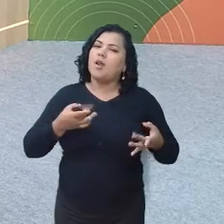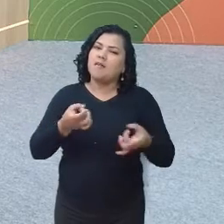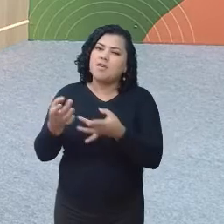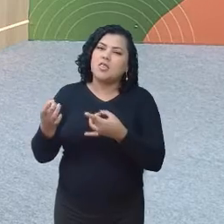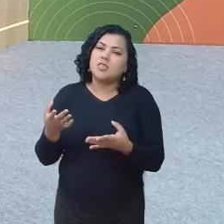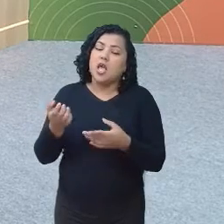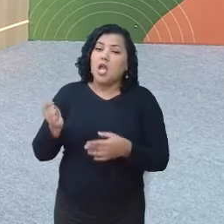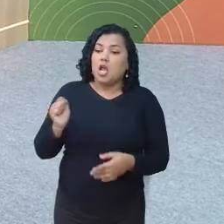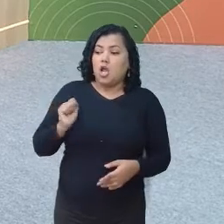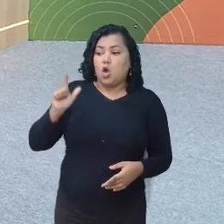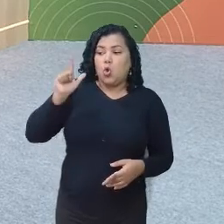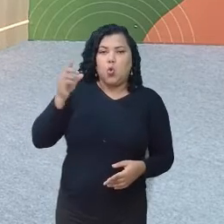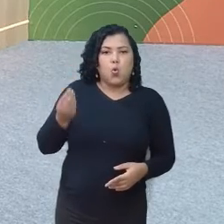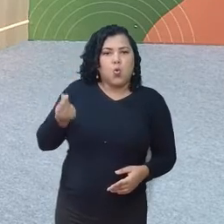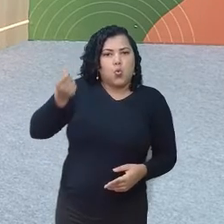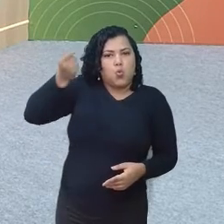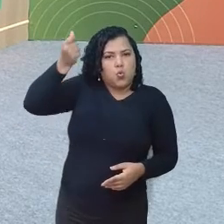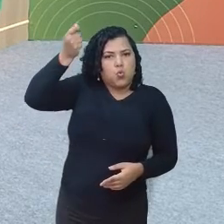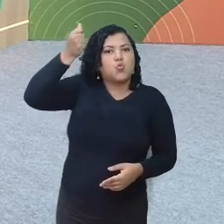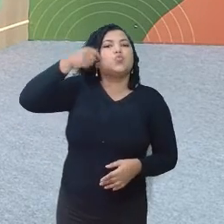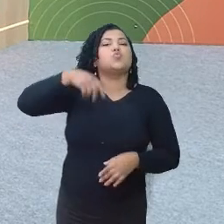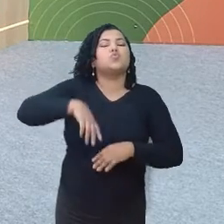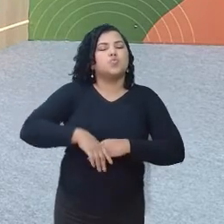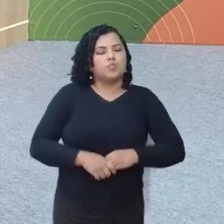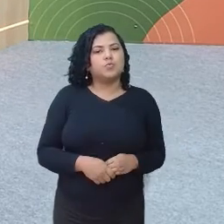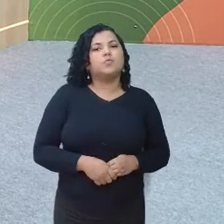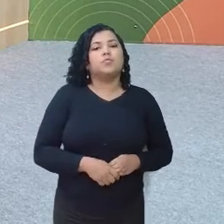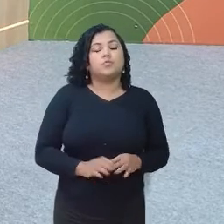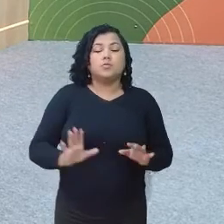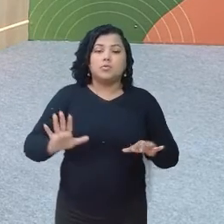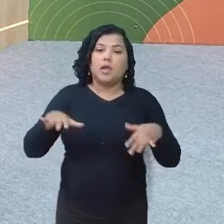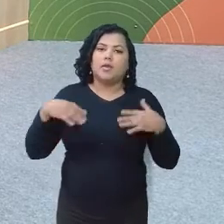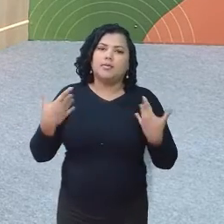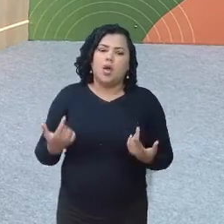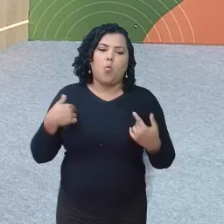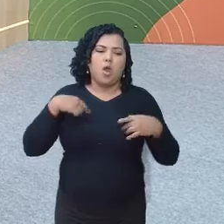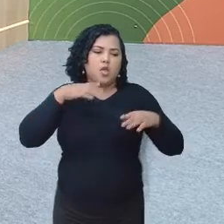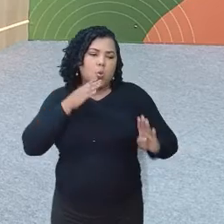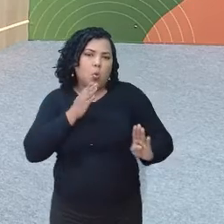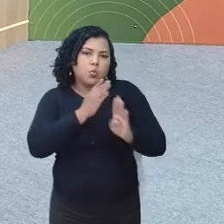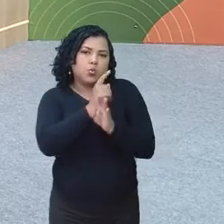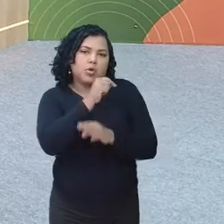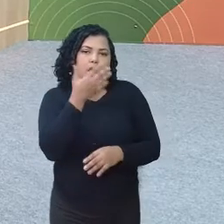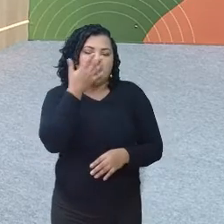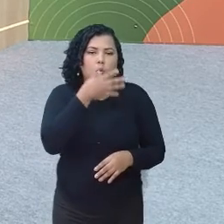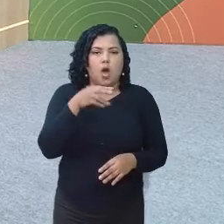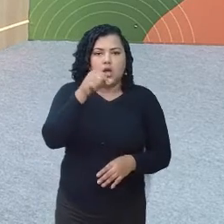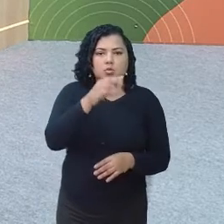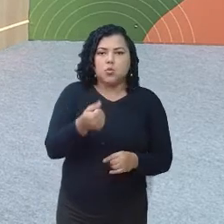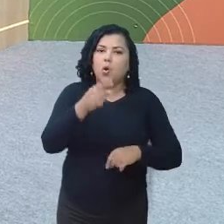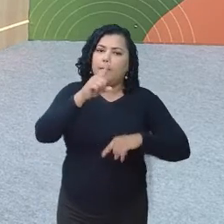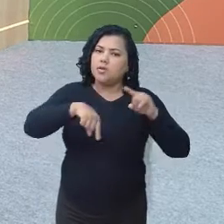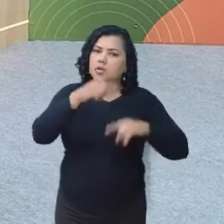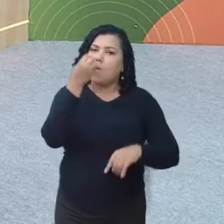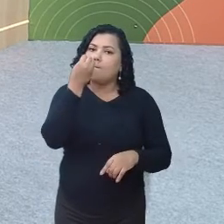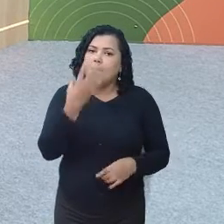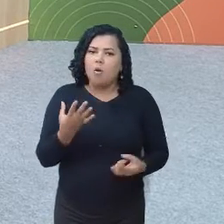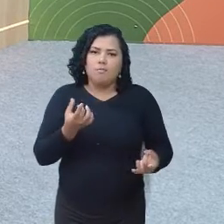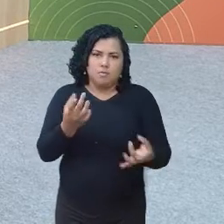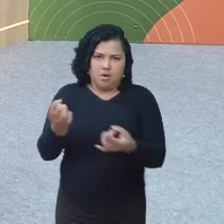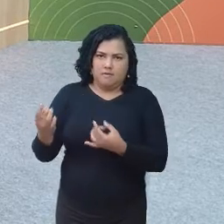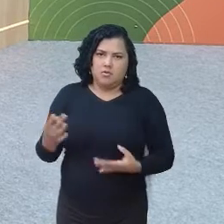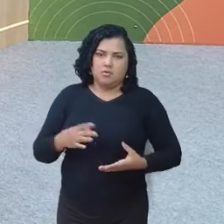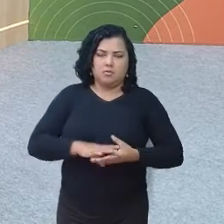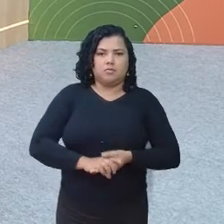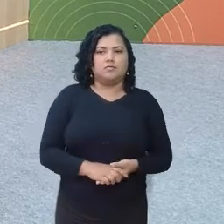grandes lucros. Então, nesse sentido, eles encontram no açúcar esse produto. Outra coisa que nós temos que